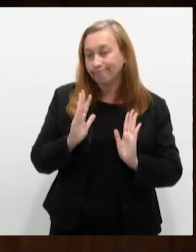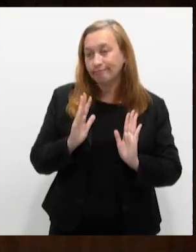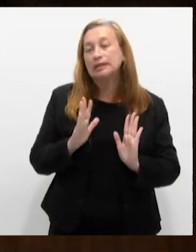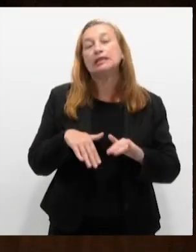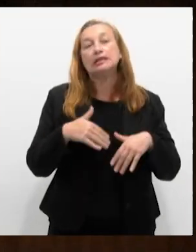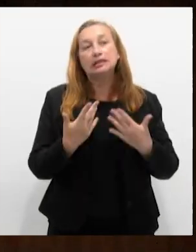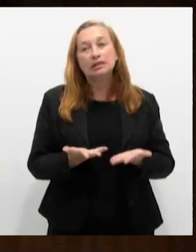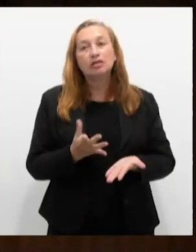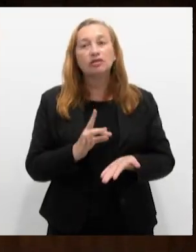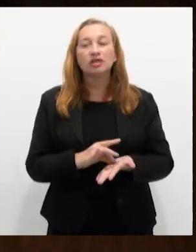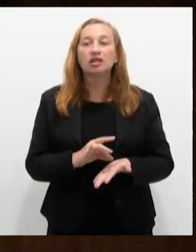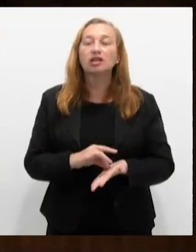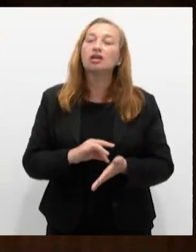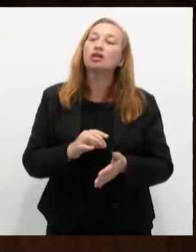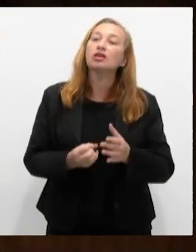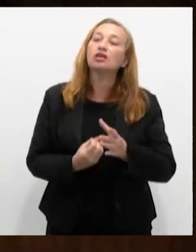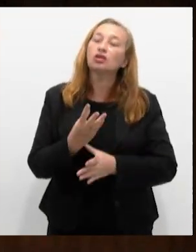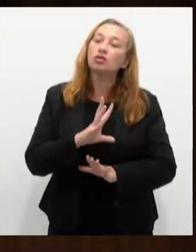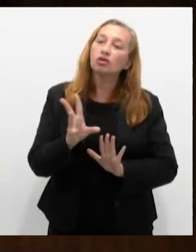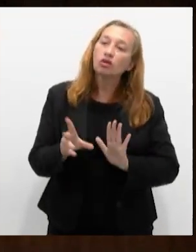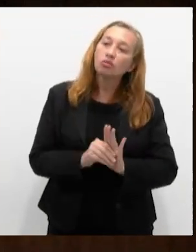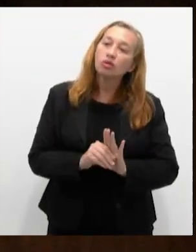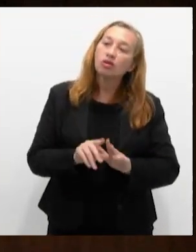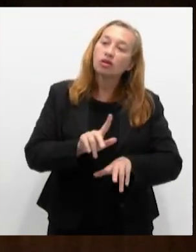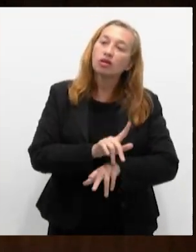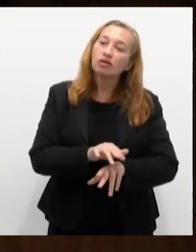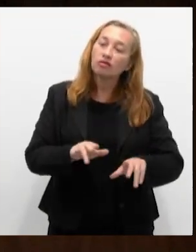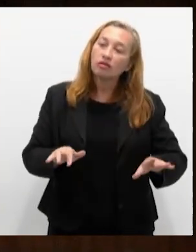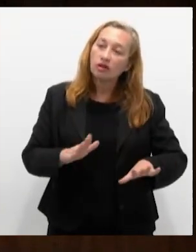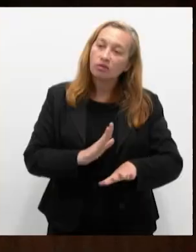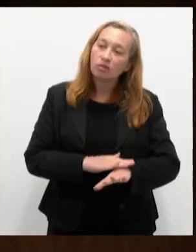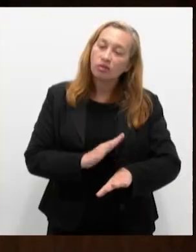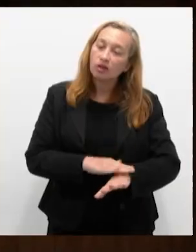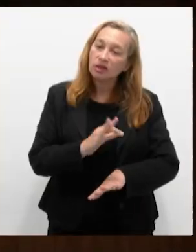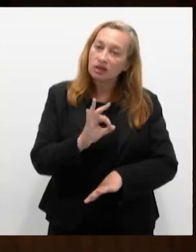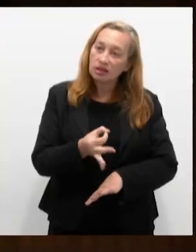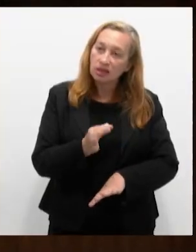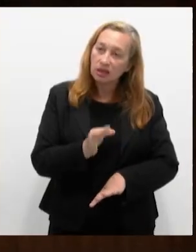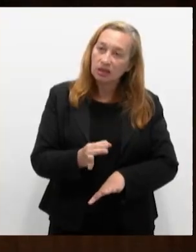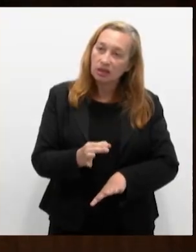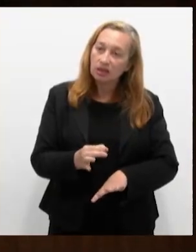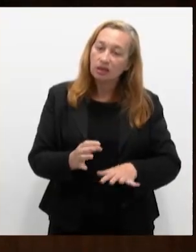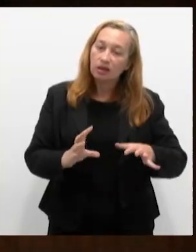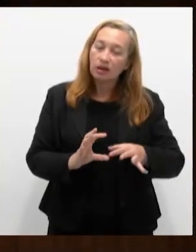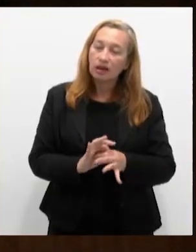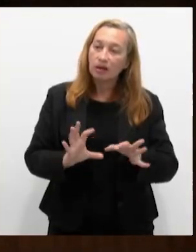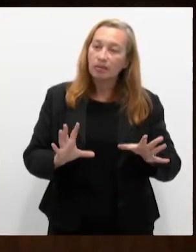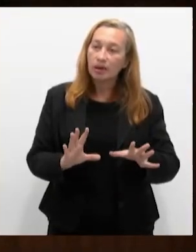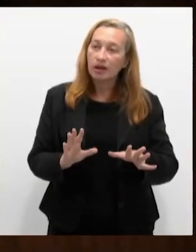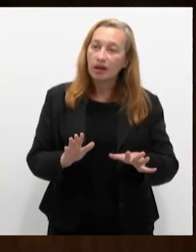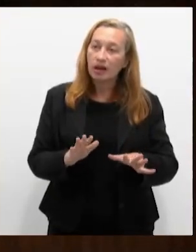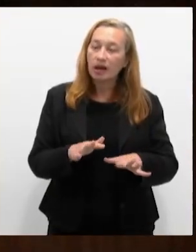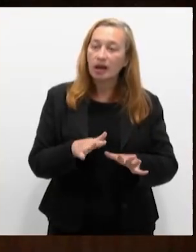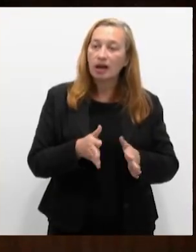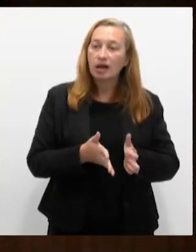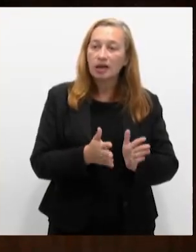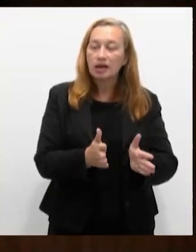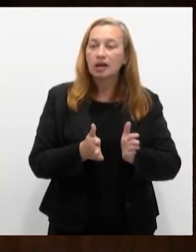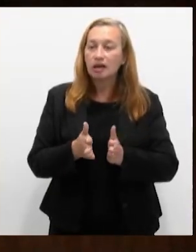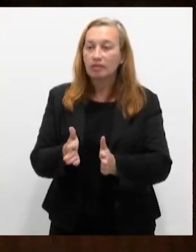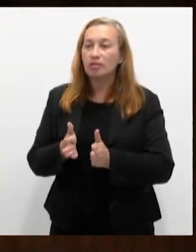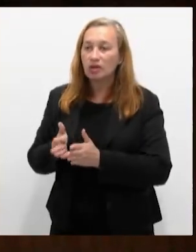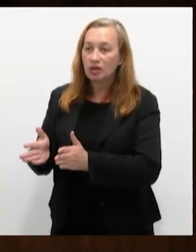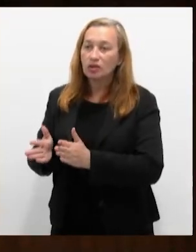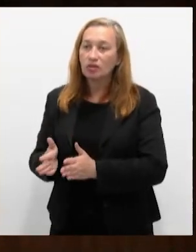fez realmente emendas dos vários capítulos, exatamente para abrir a janela das sugestões da